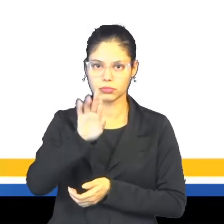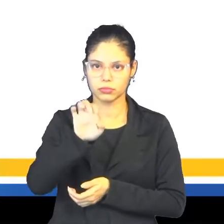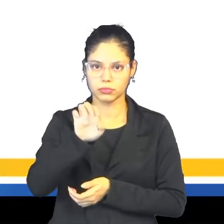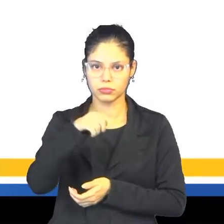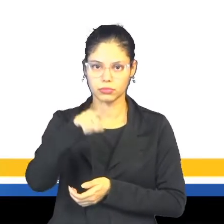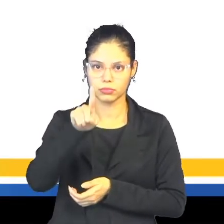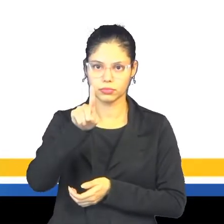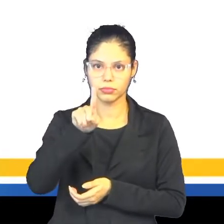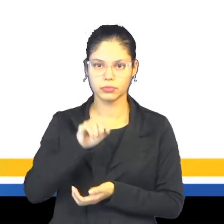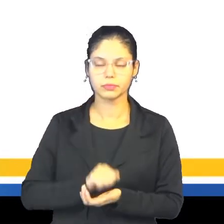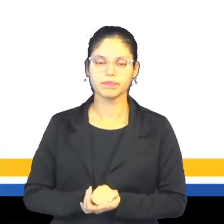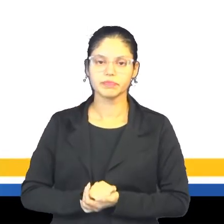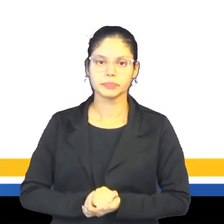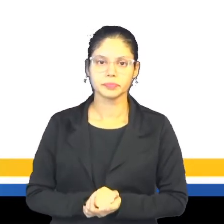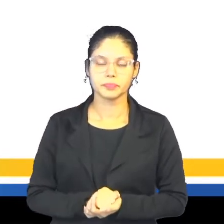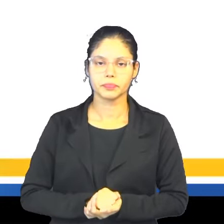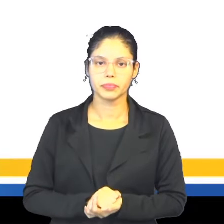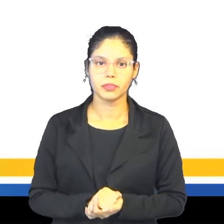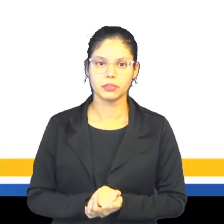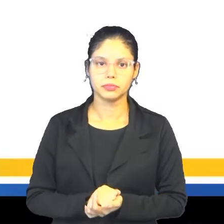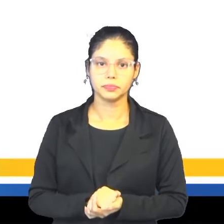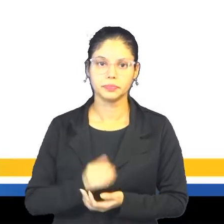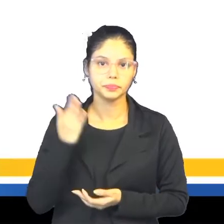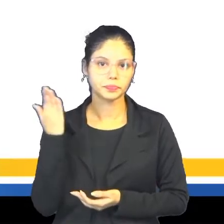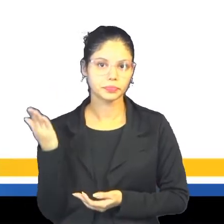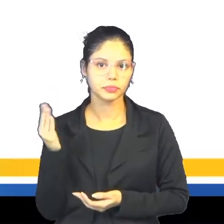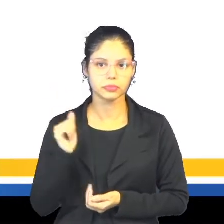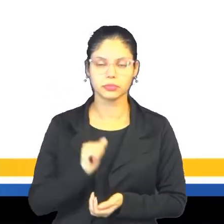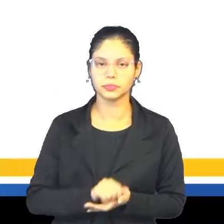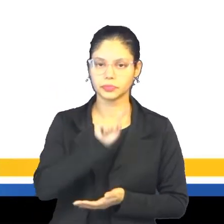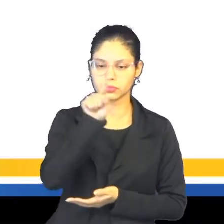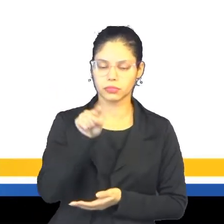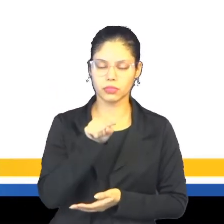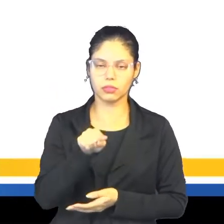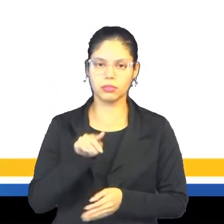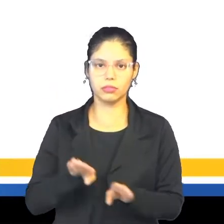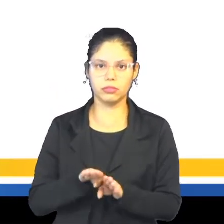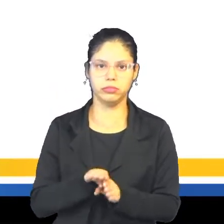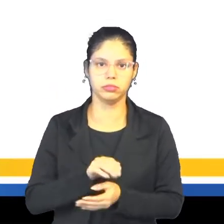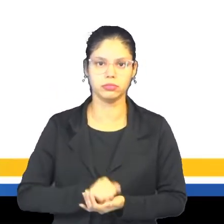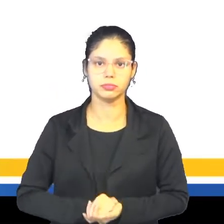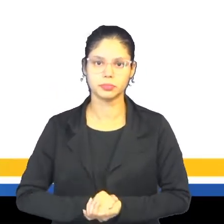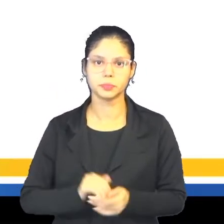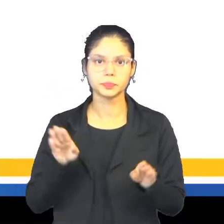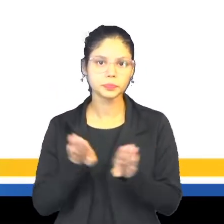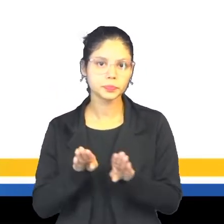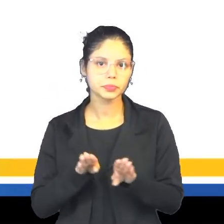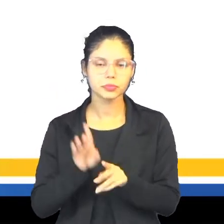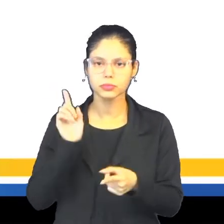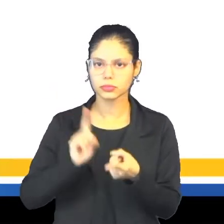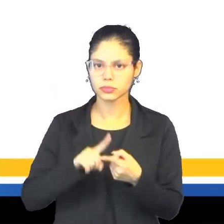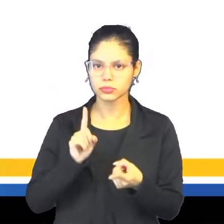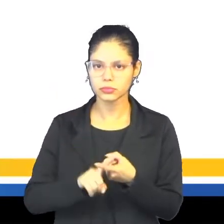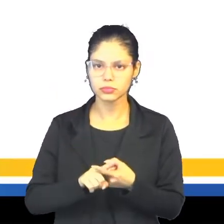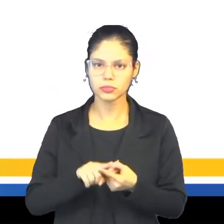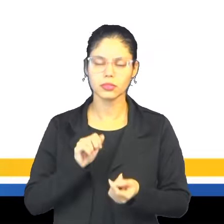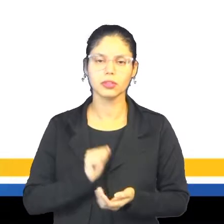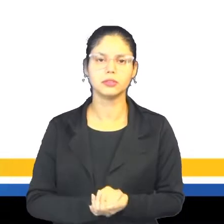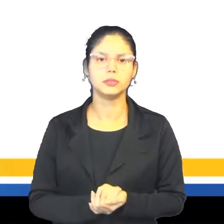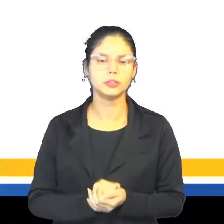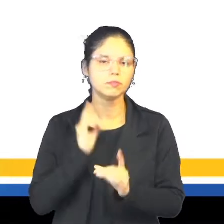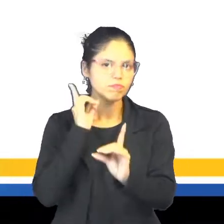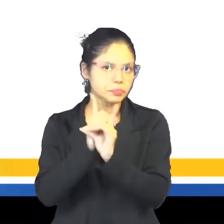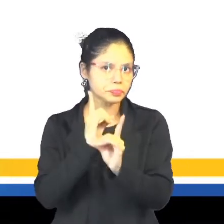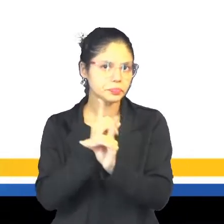está ali acentuado, né? Ele é um interrogativo. Por quê? Galerinha, a coisa mais fácil de se identificar